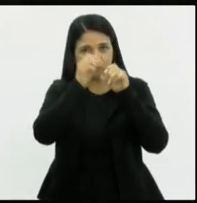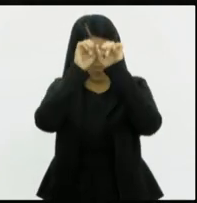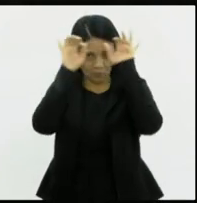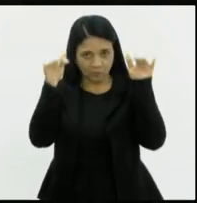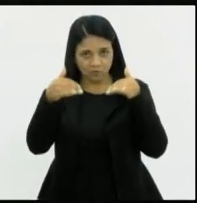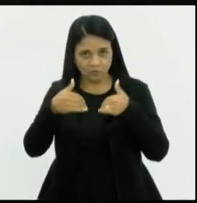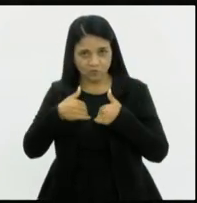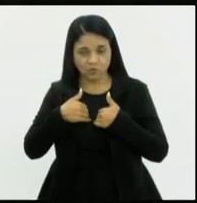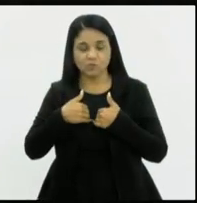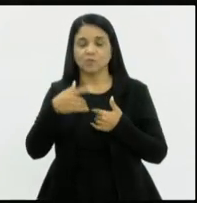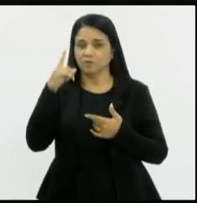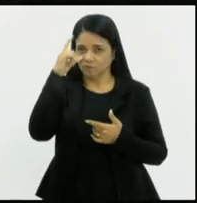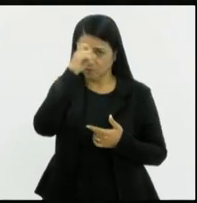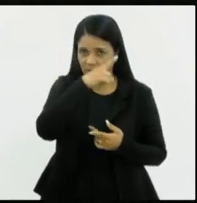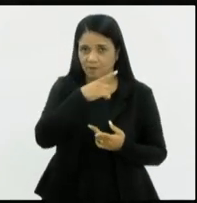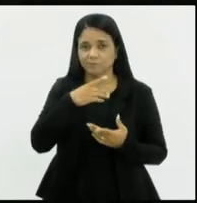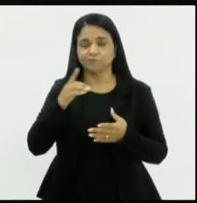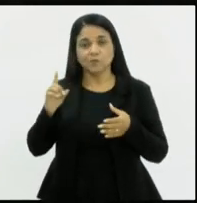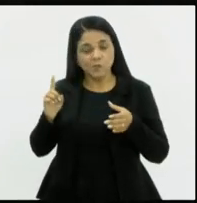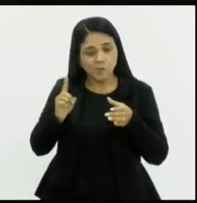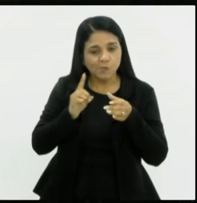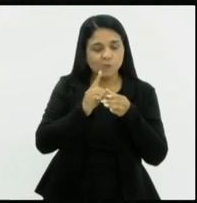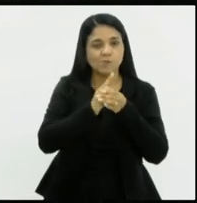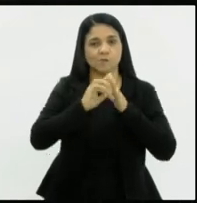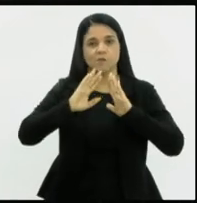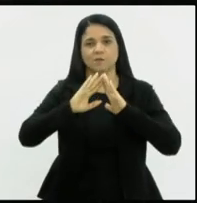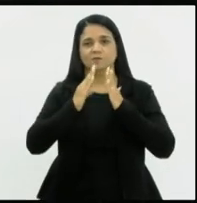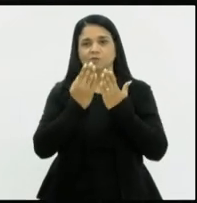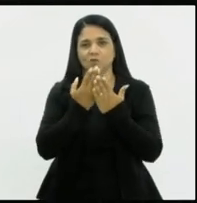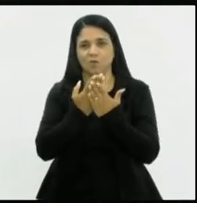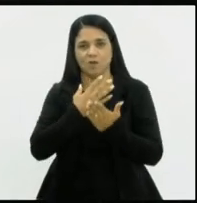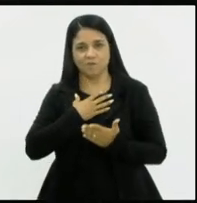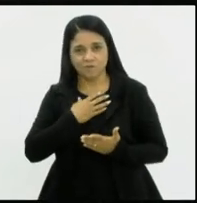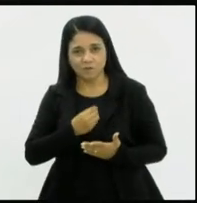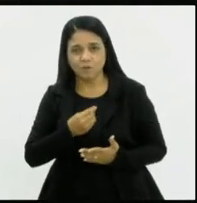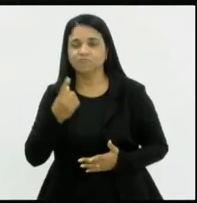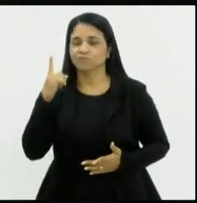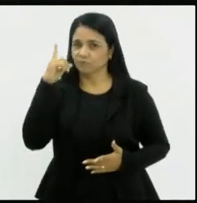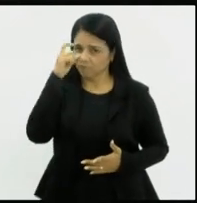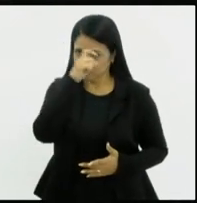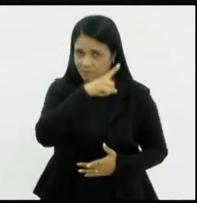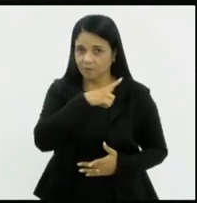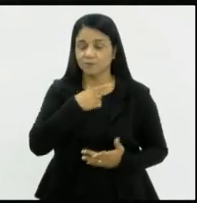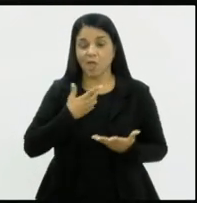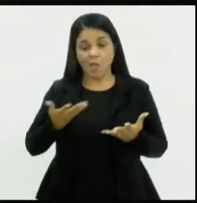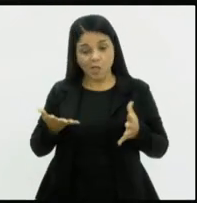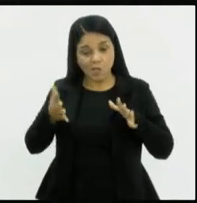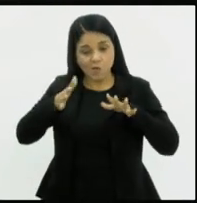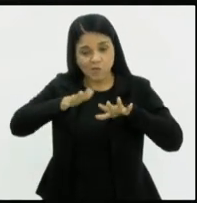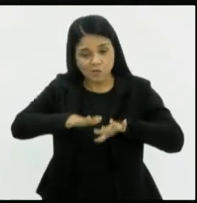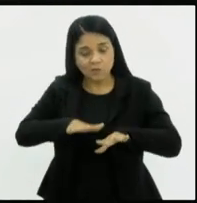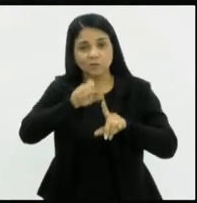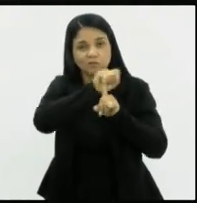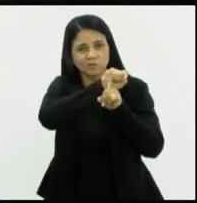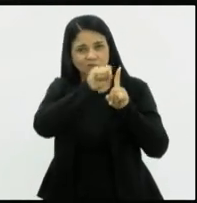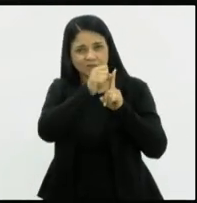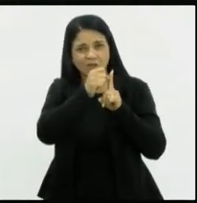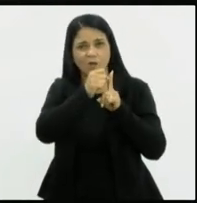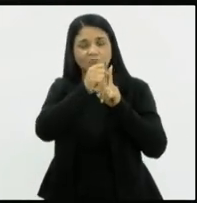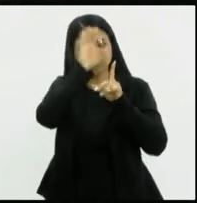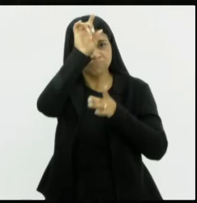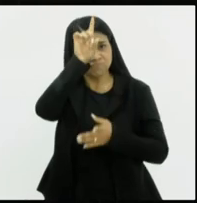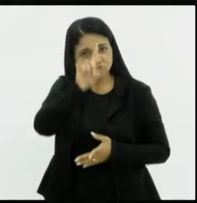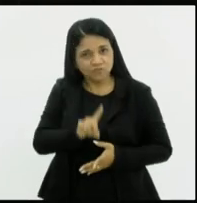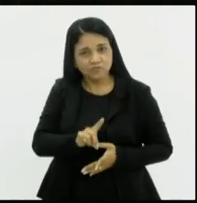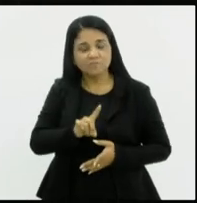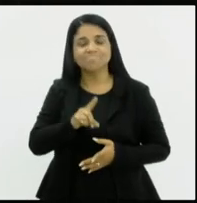num colégio é uma dificuldade. Posteriormente, a inclusão social, de fato, e de direito também é